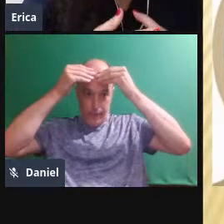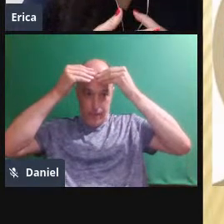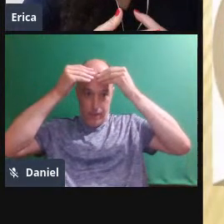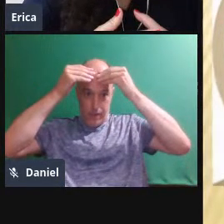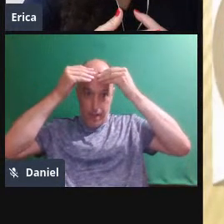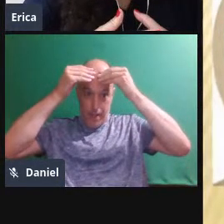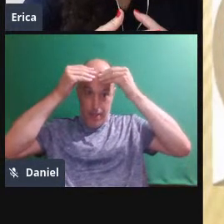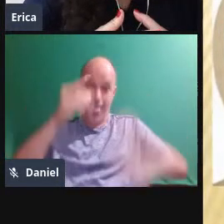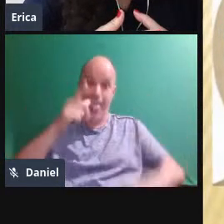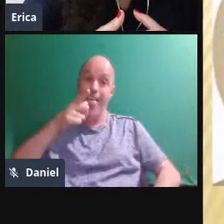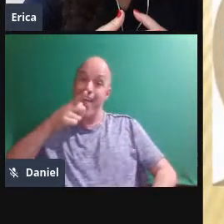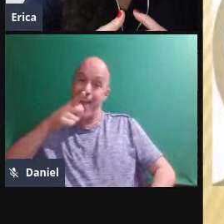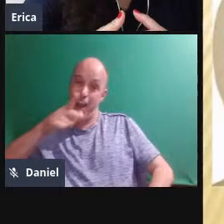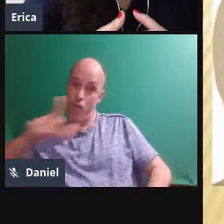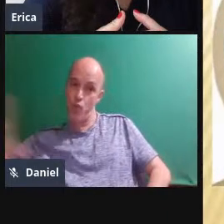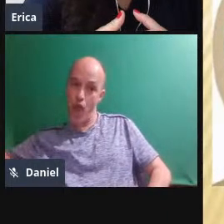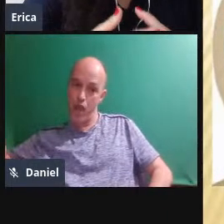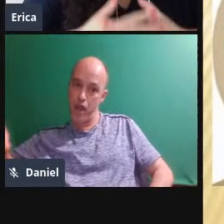Linguagem